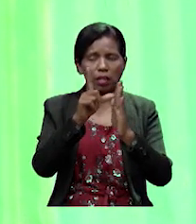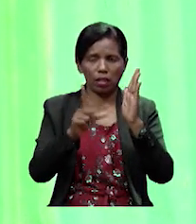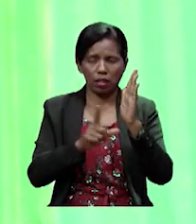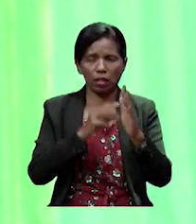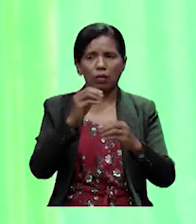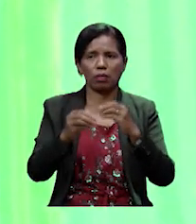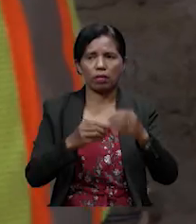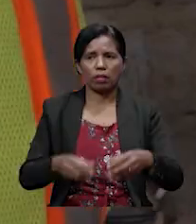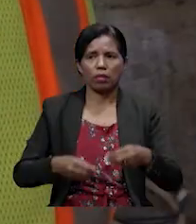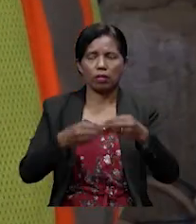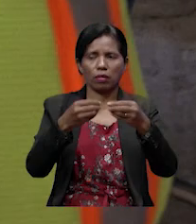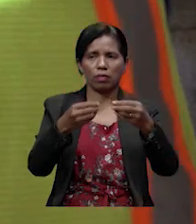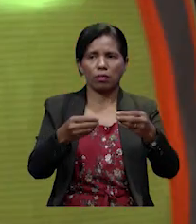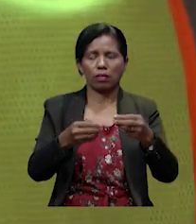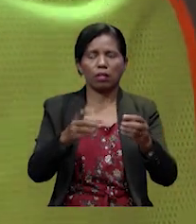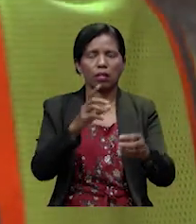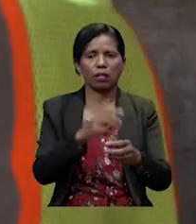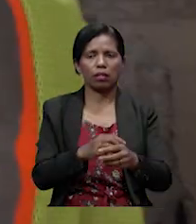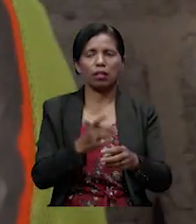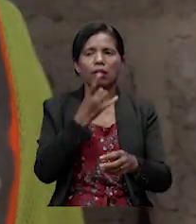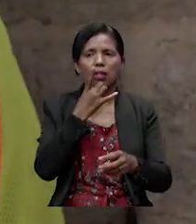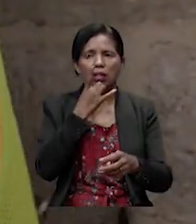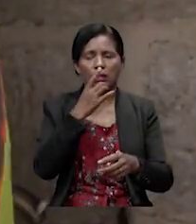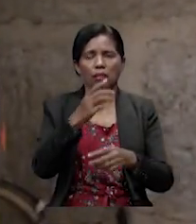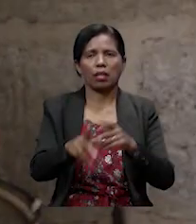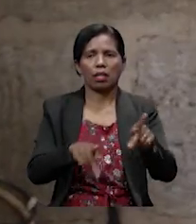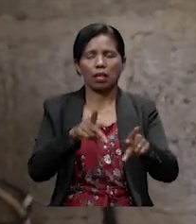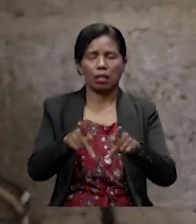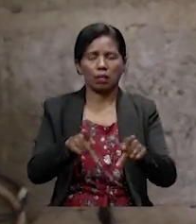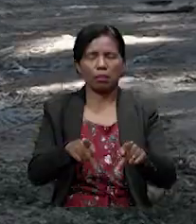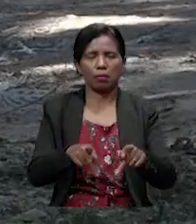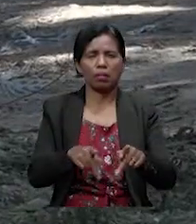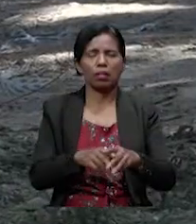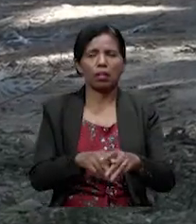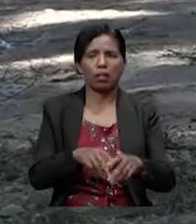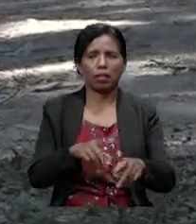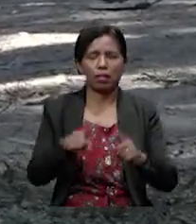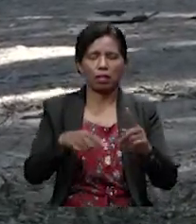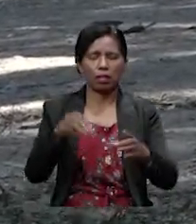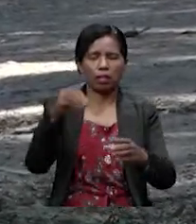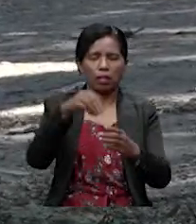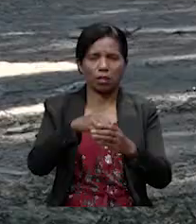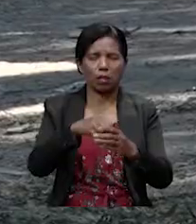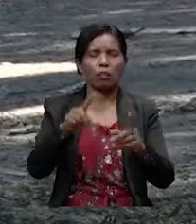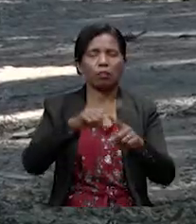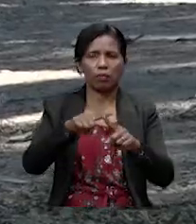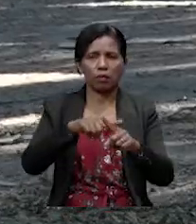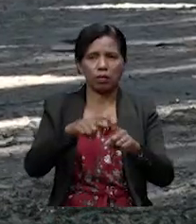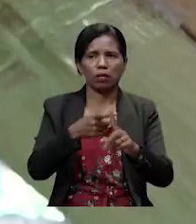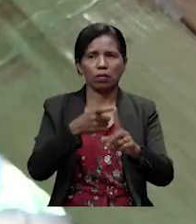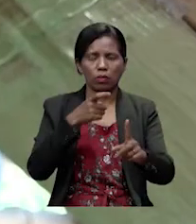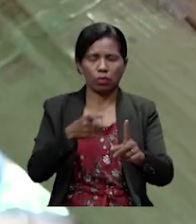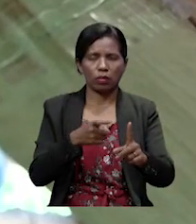tarifa fornecimento energia elétrica katak, ba cliente comércio kik sira, ba hira en sepulsa energia elétrica husi